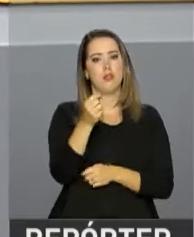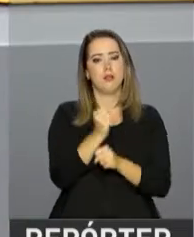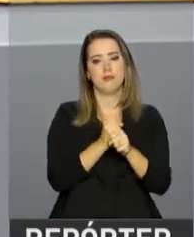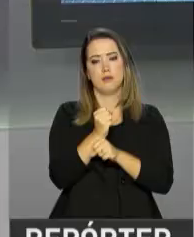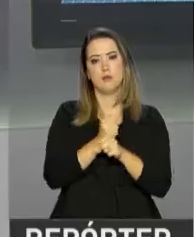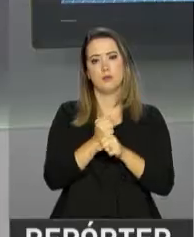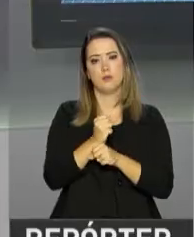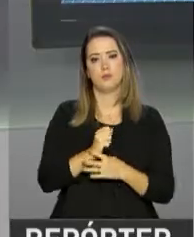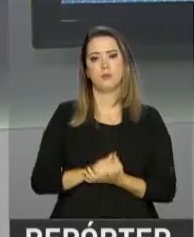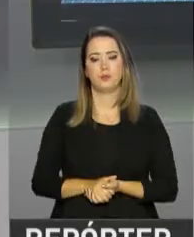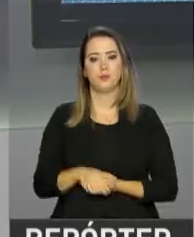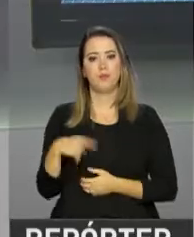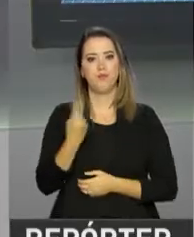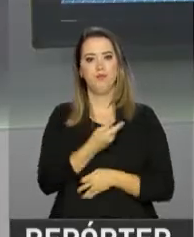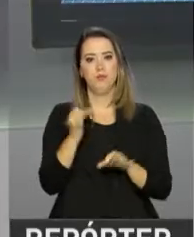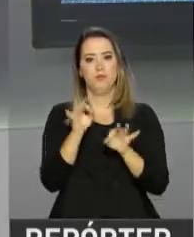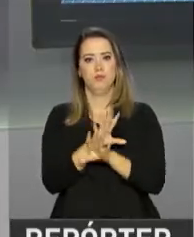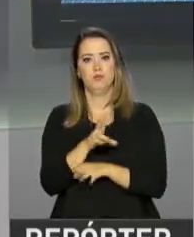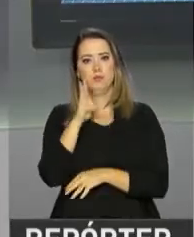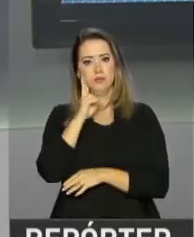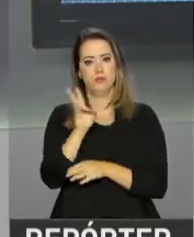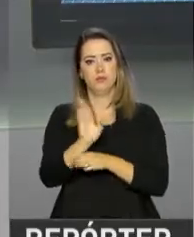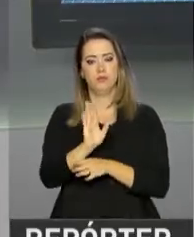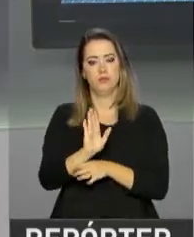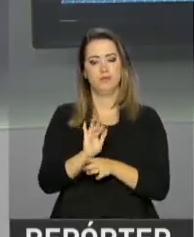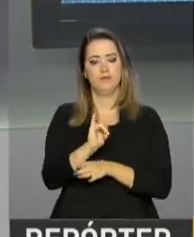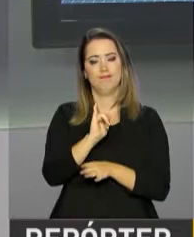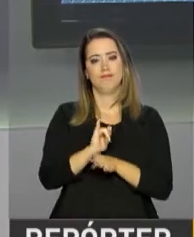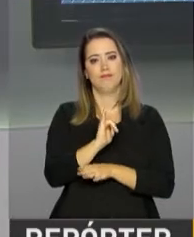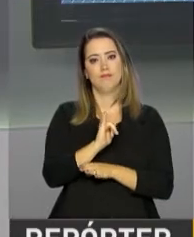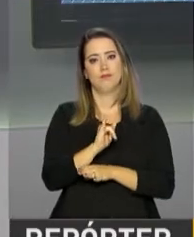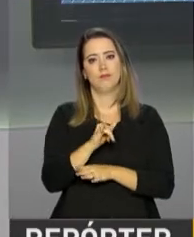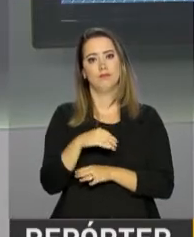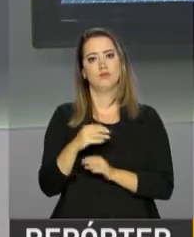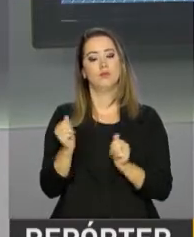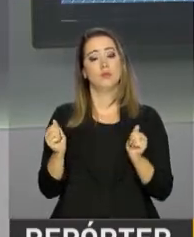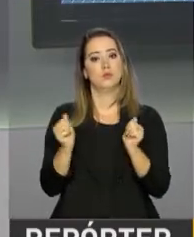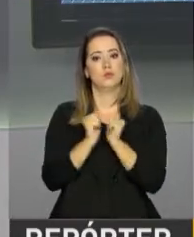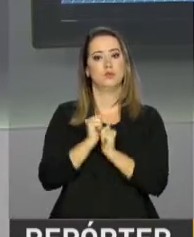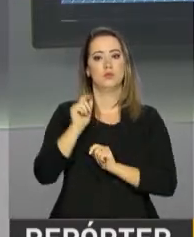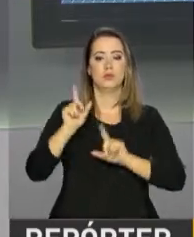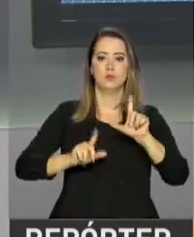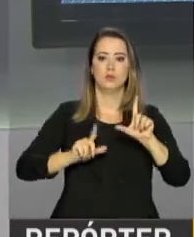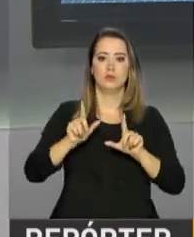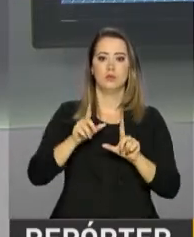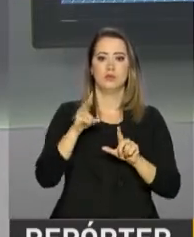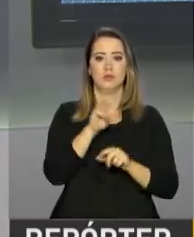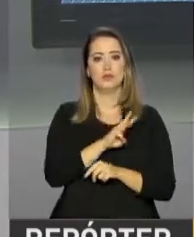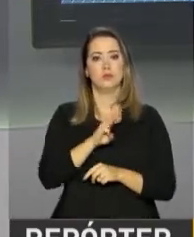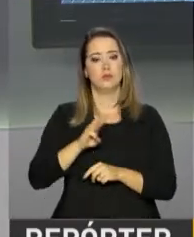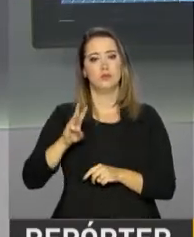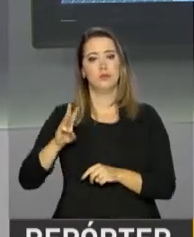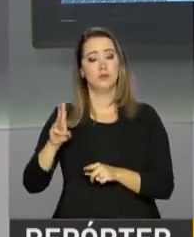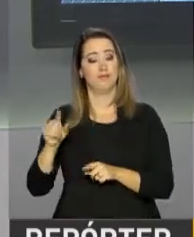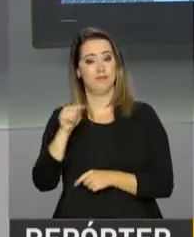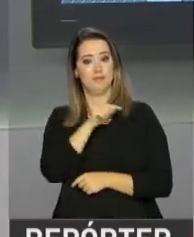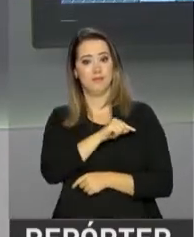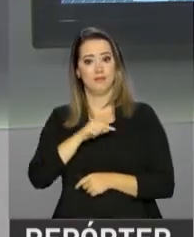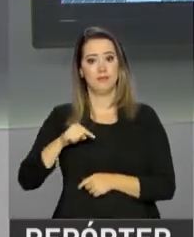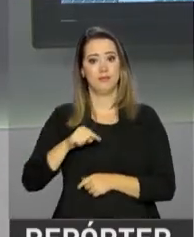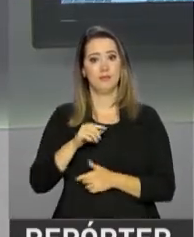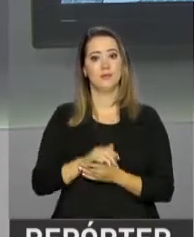anos. Nós ficamos por aqui. Você pode rever as reportagens no YouTube. E toda a nossa programação também está na